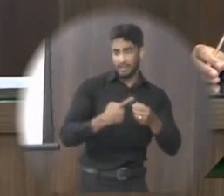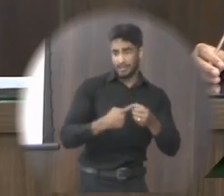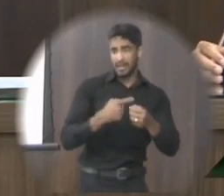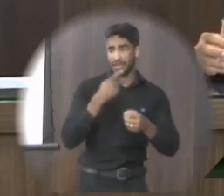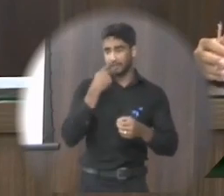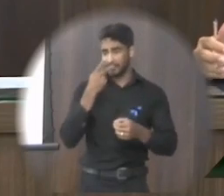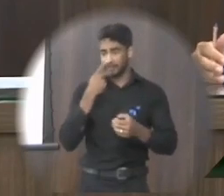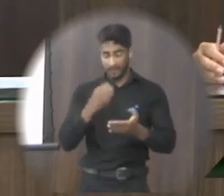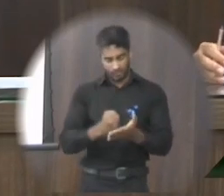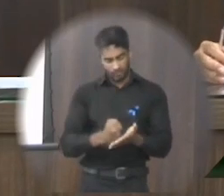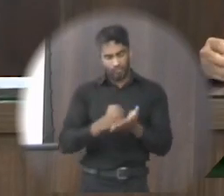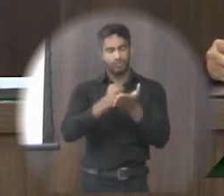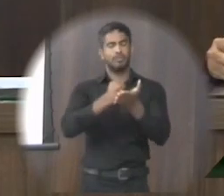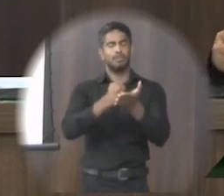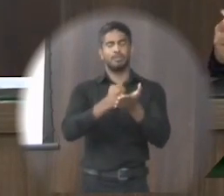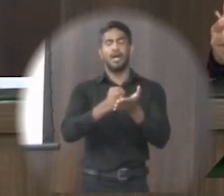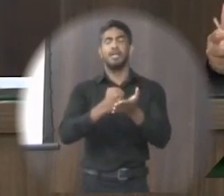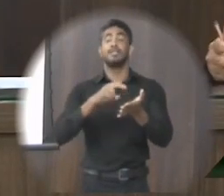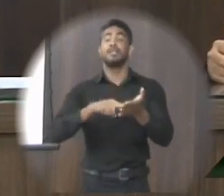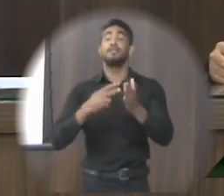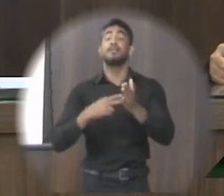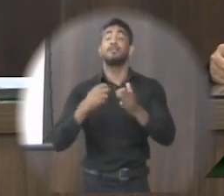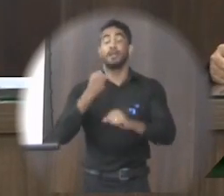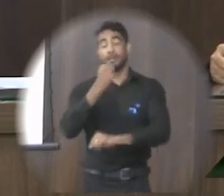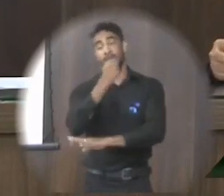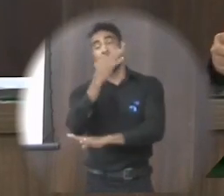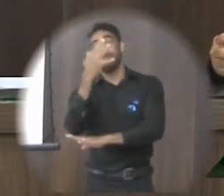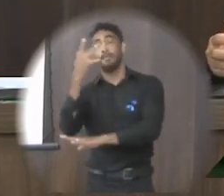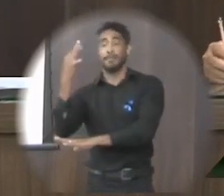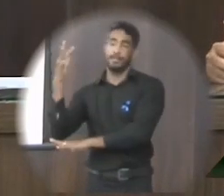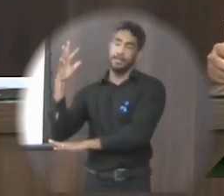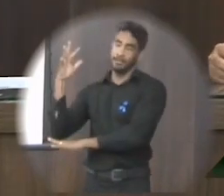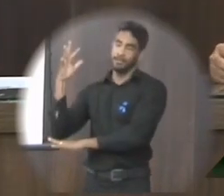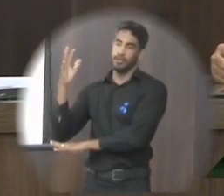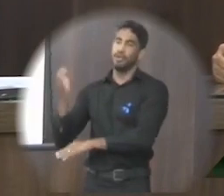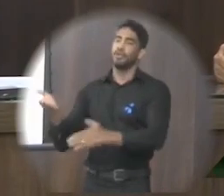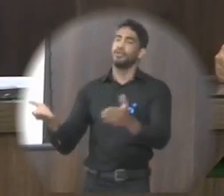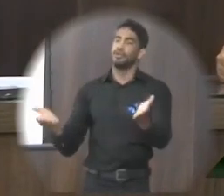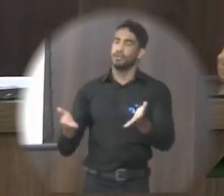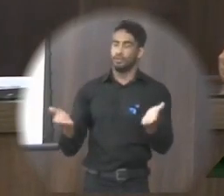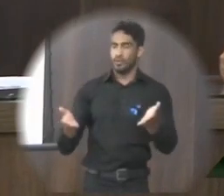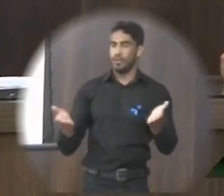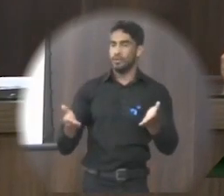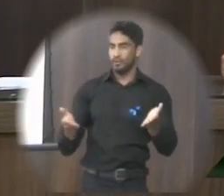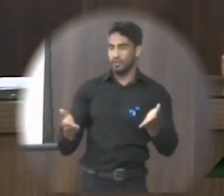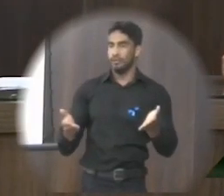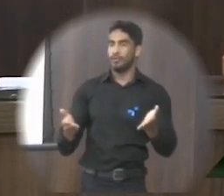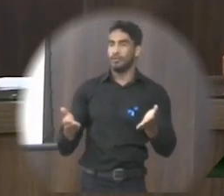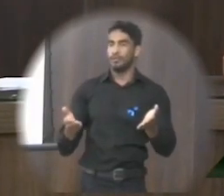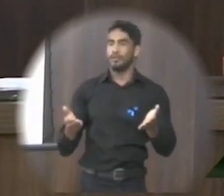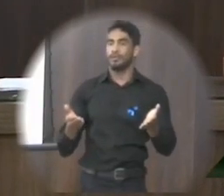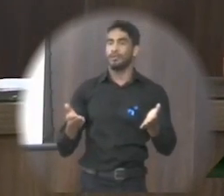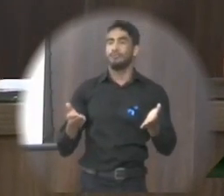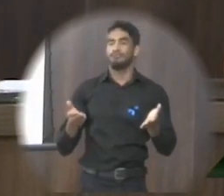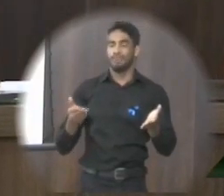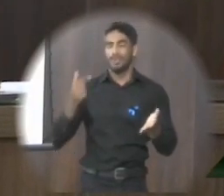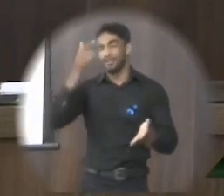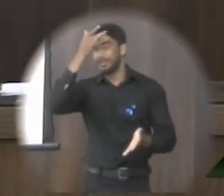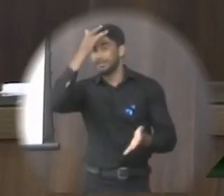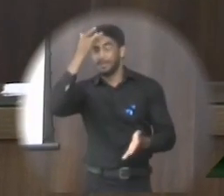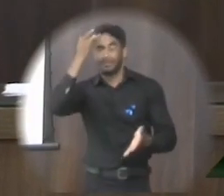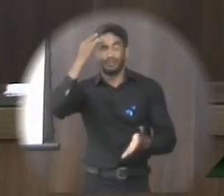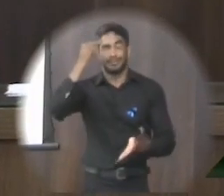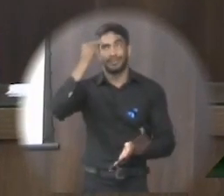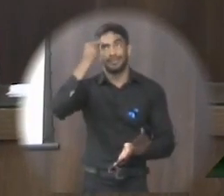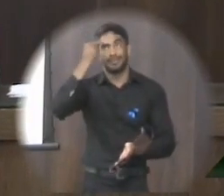diz a sustentabilidade, se diz meio ambiente. E hoje em dia está fora de moda quem não pensa no meio ambiente,